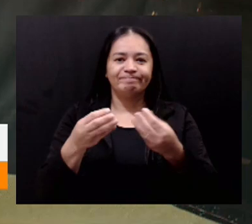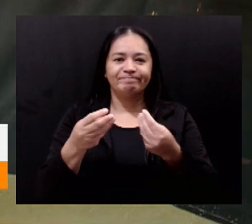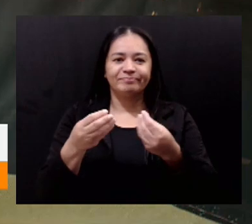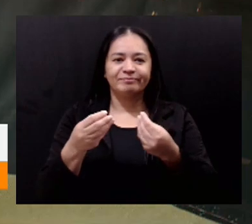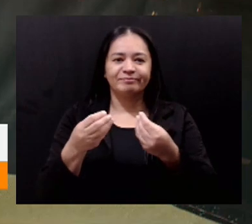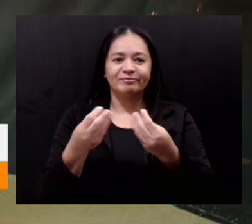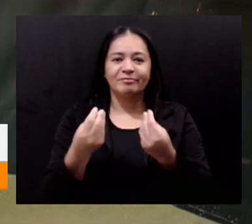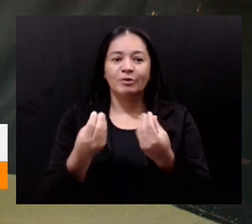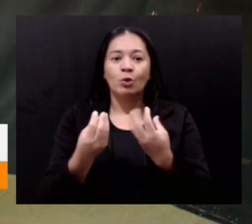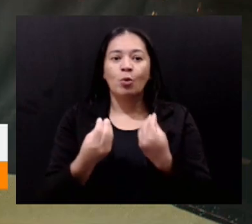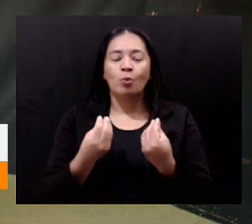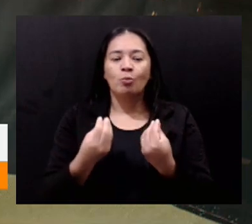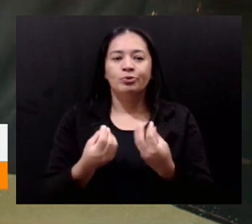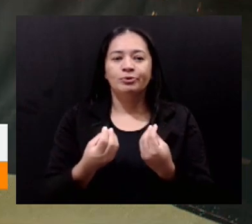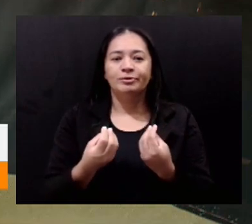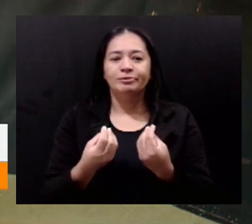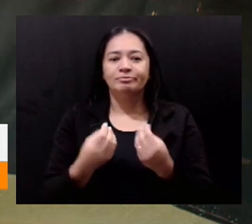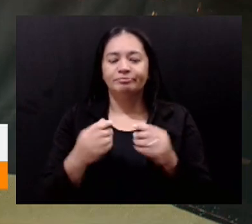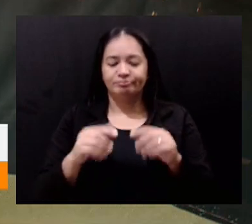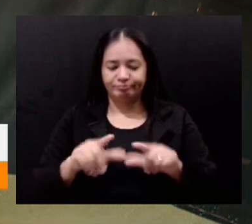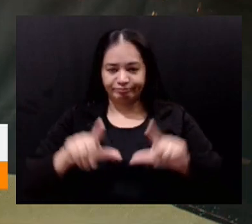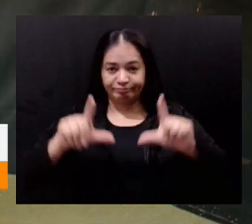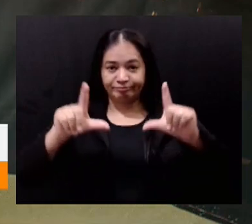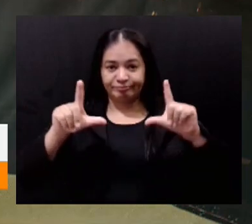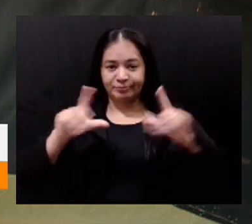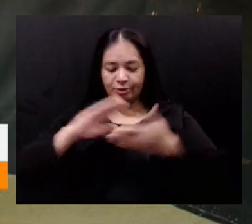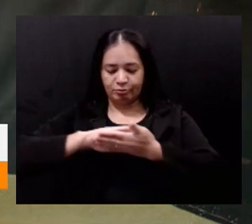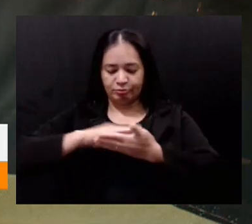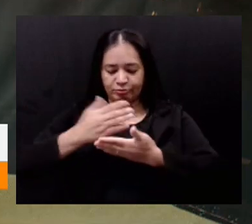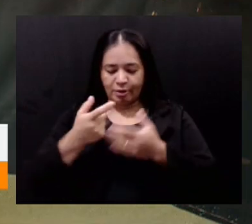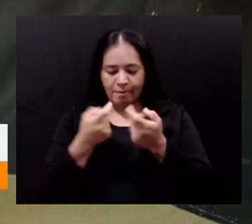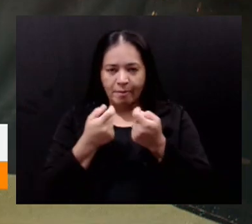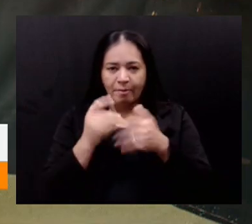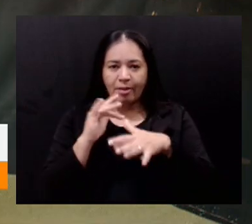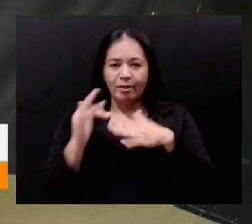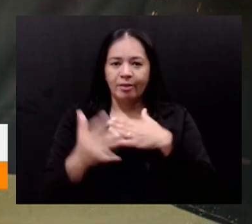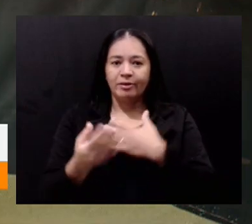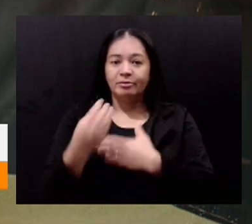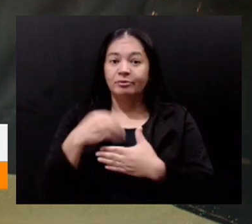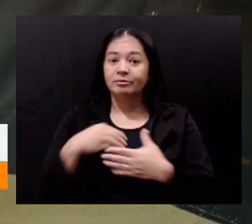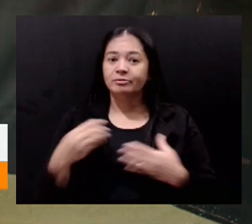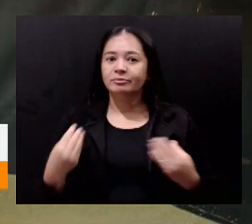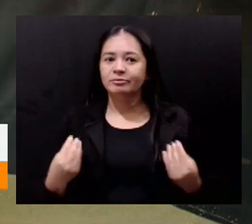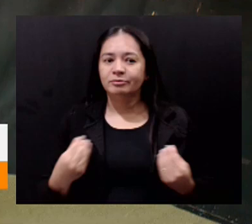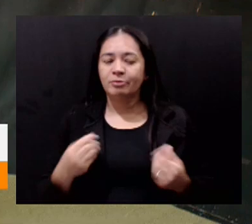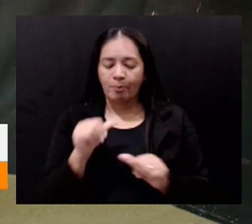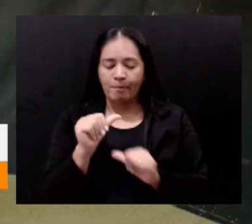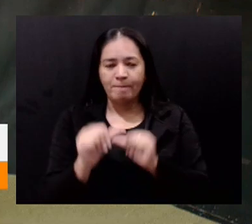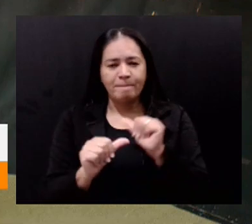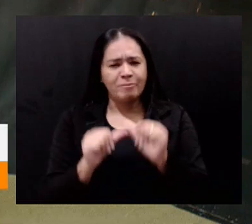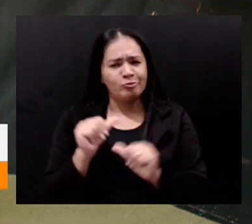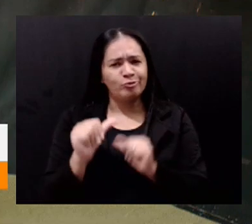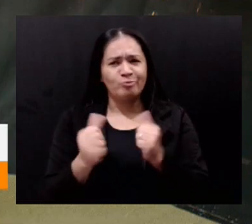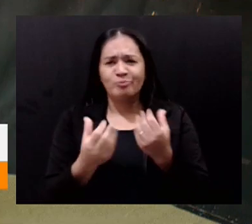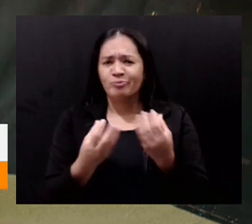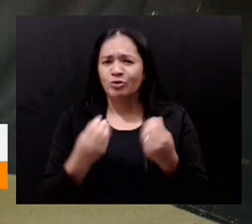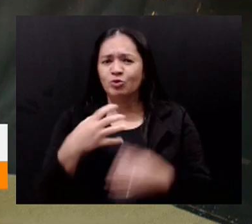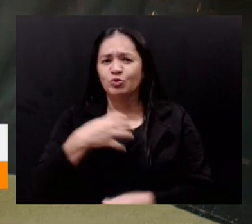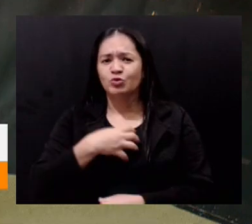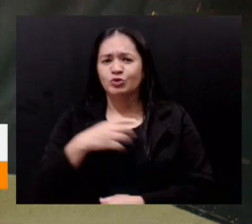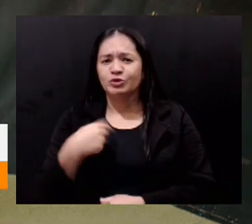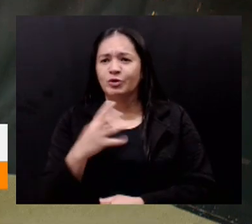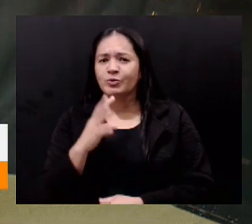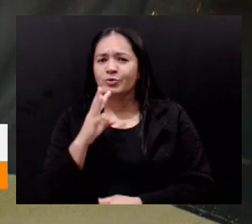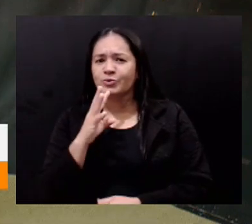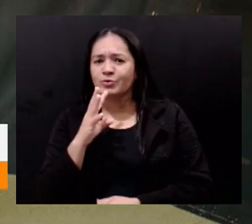de uma tela, dentro das redes sociais, que mudaram tudo, né, a forma como a gente conhece as pessoas, como a gente